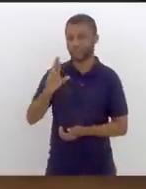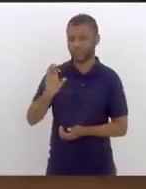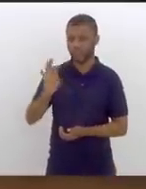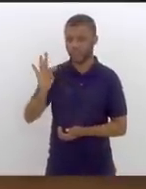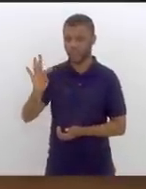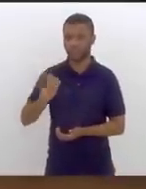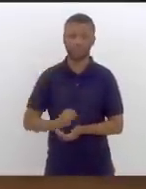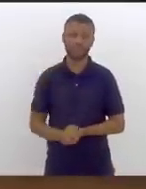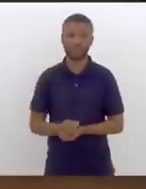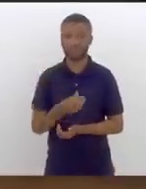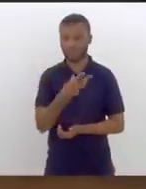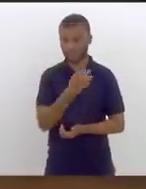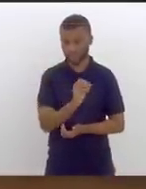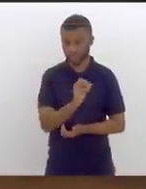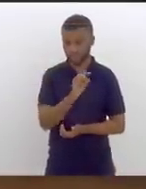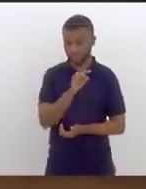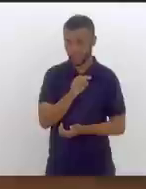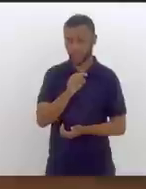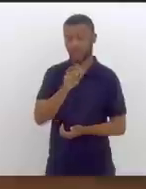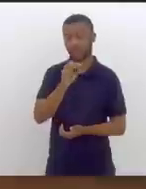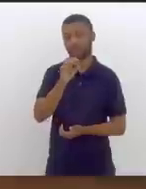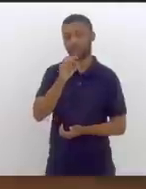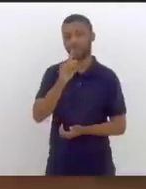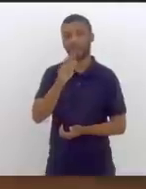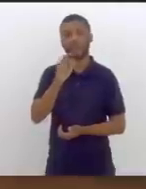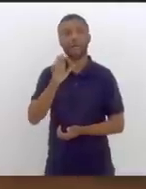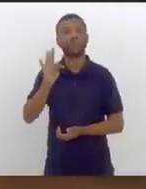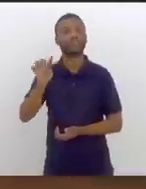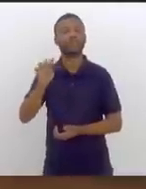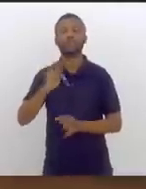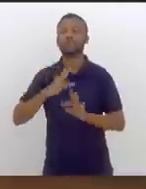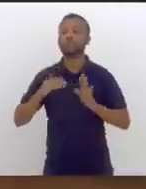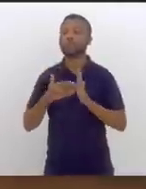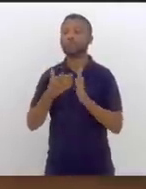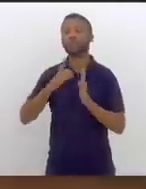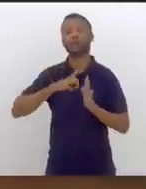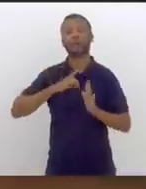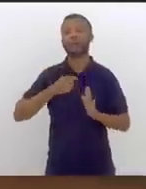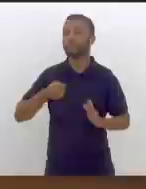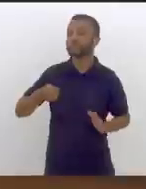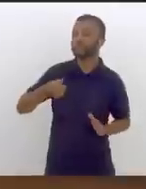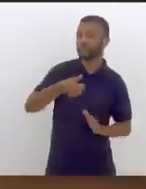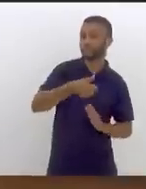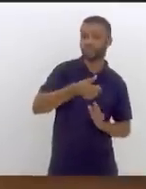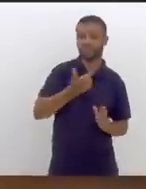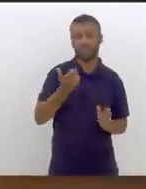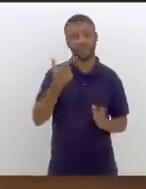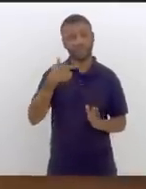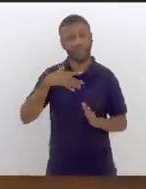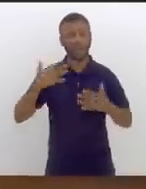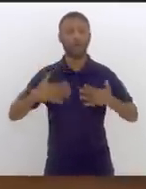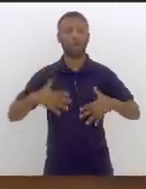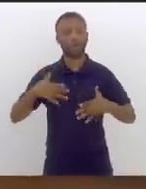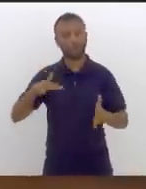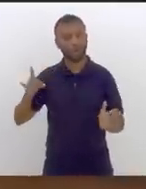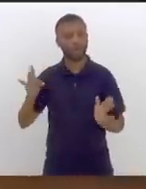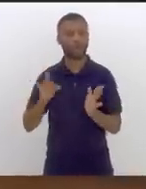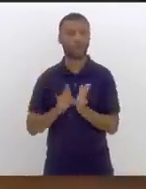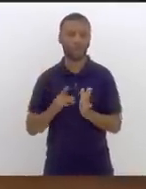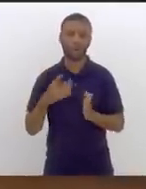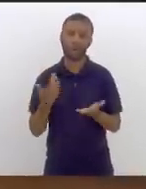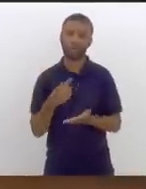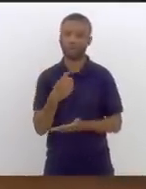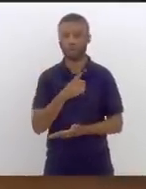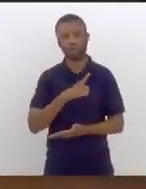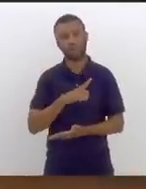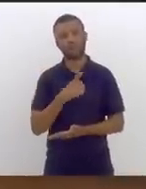com 30 tá levando a Gretchen então todos estão sendo beneficiados essa grande realidade então a gente nós estamos aqui